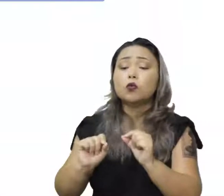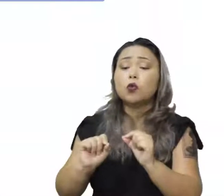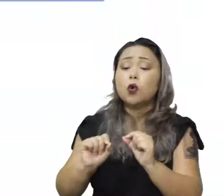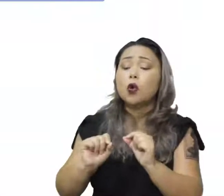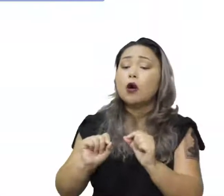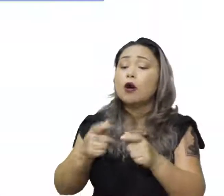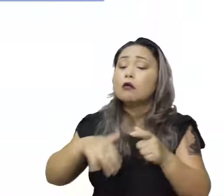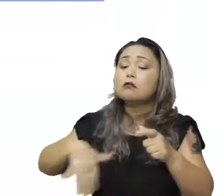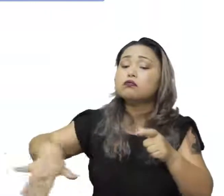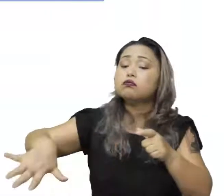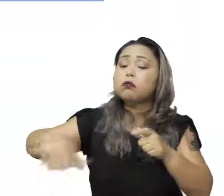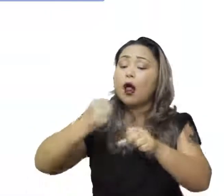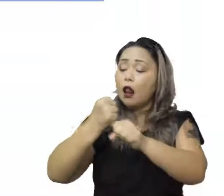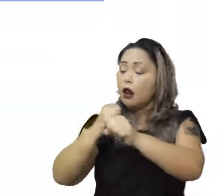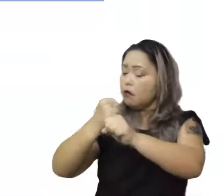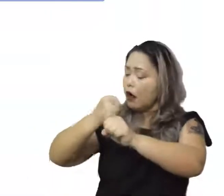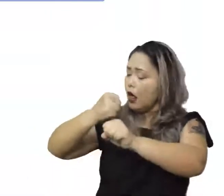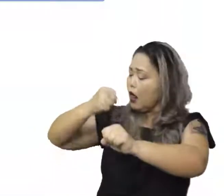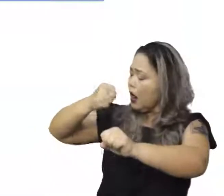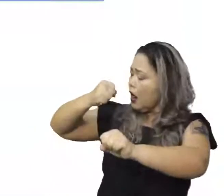São grandes propriedades.